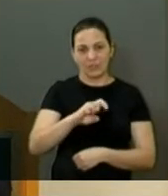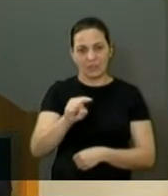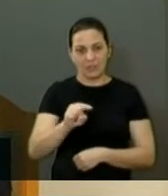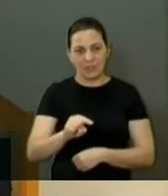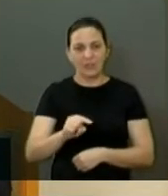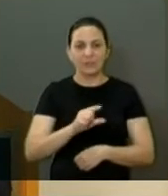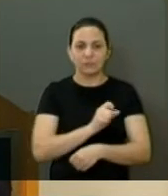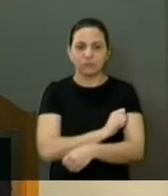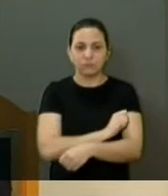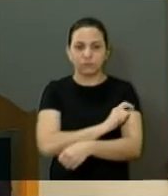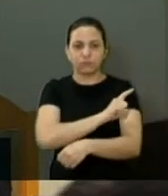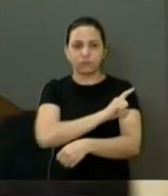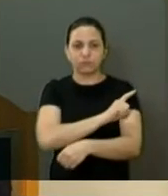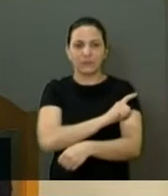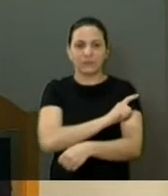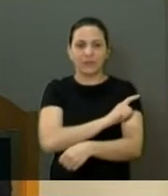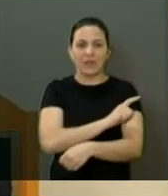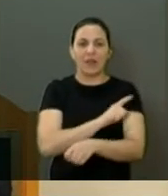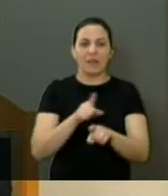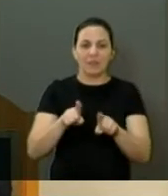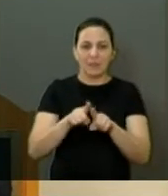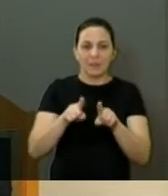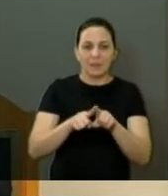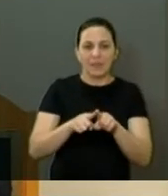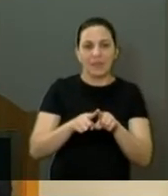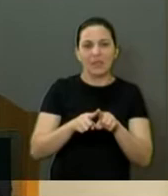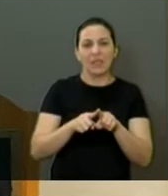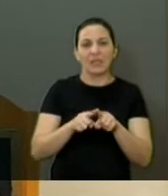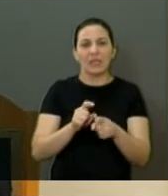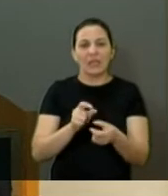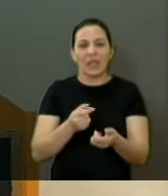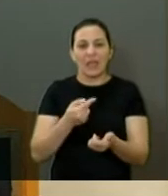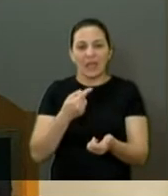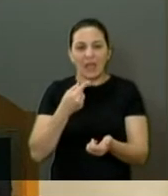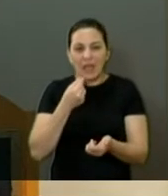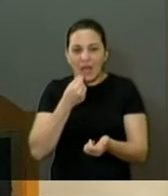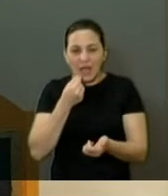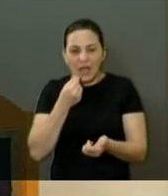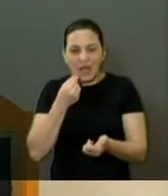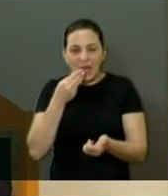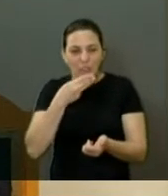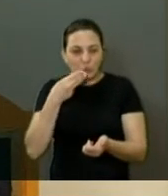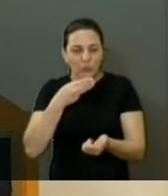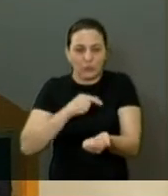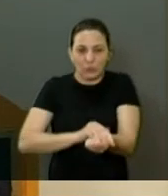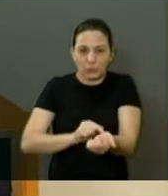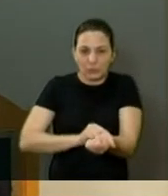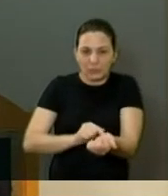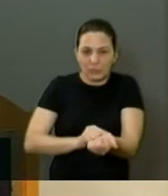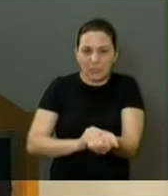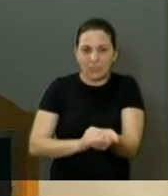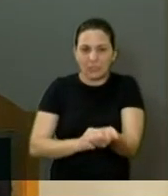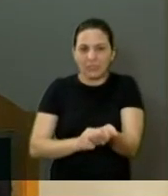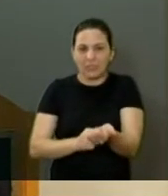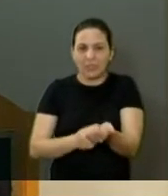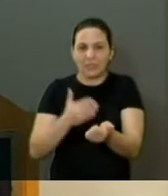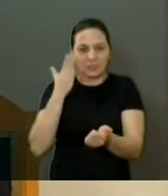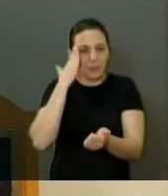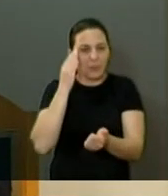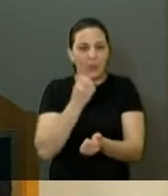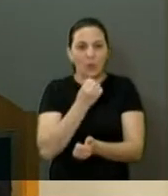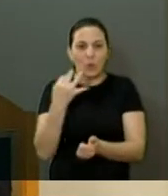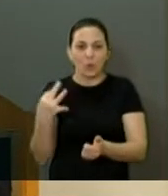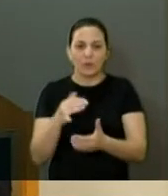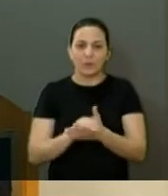e de glicemia tem uma parte social que eles fazem muito bom e também na alameda onde participa das duas no sábado